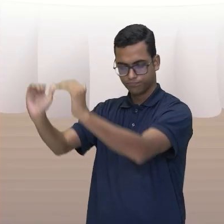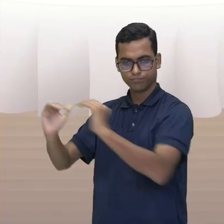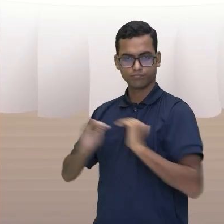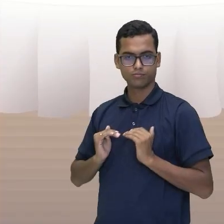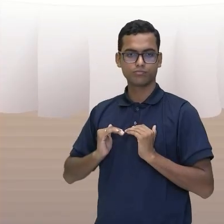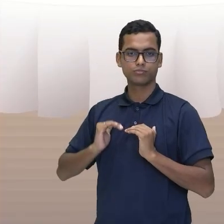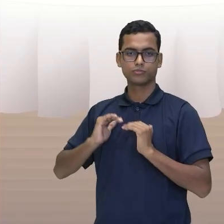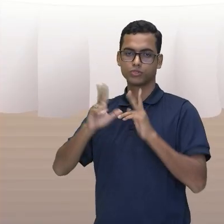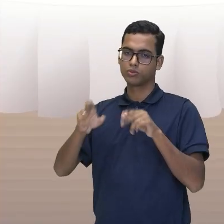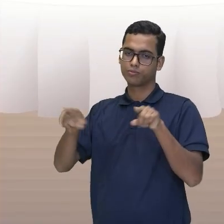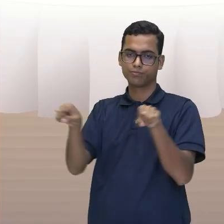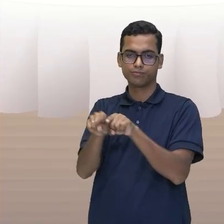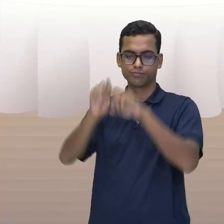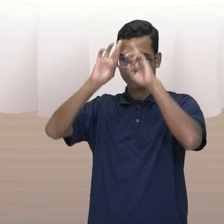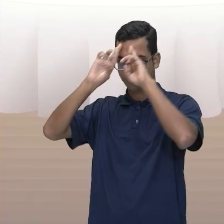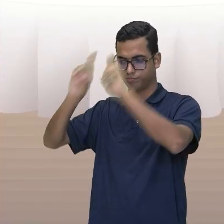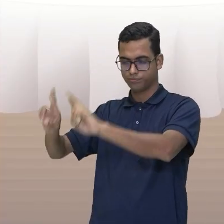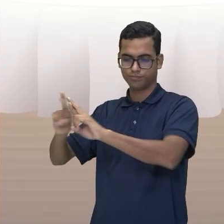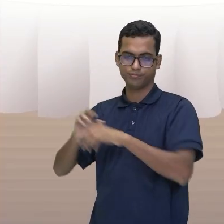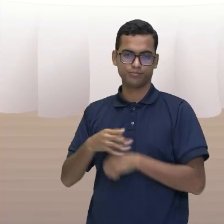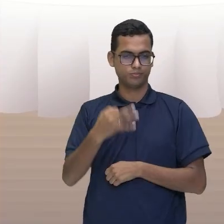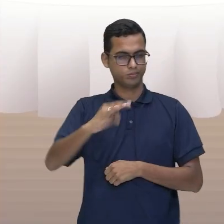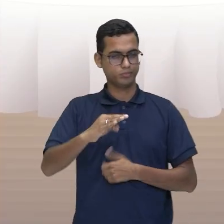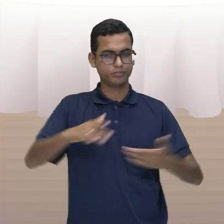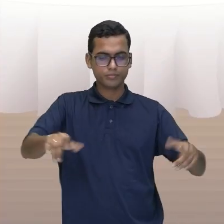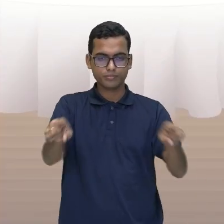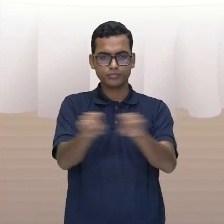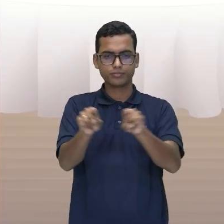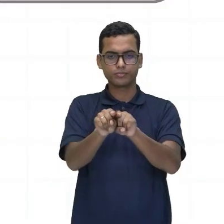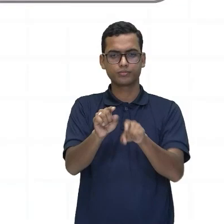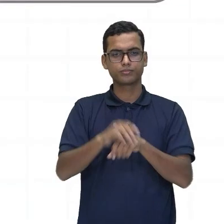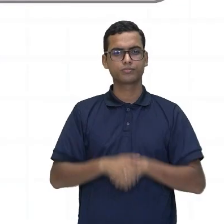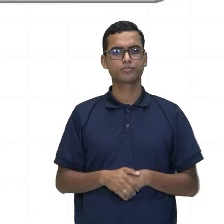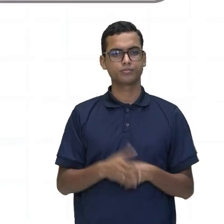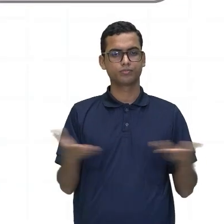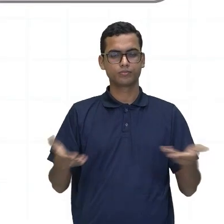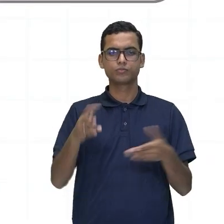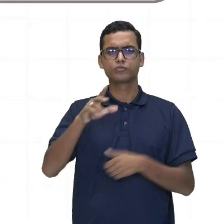agora qual é a definição exata dos verbos modais.